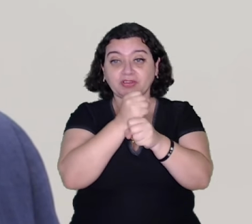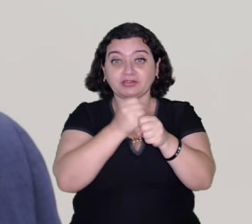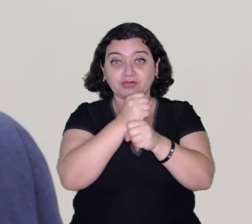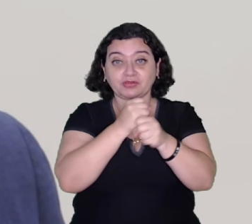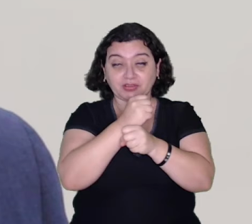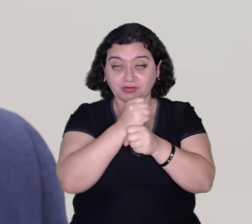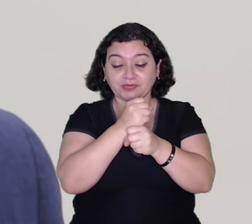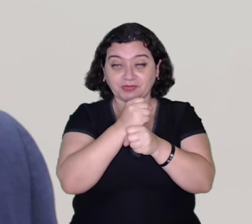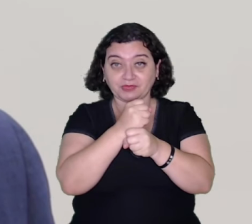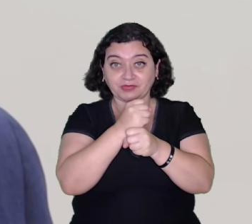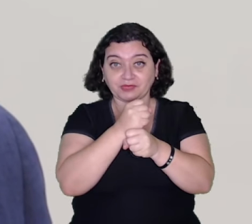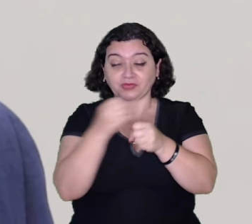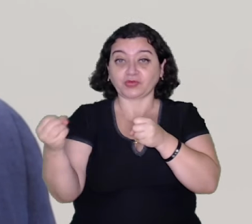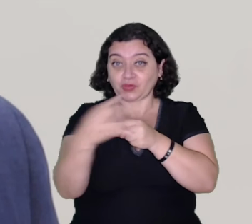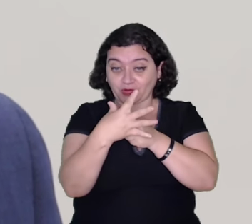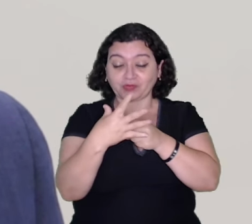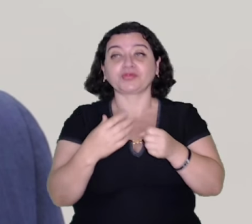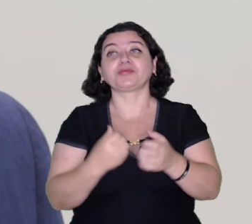do primeiro ano,